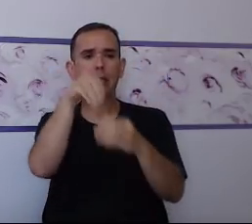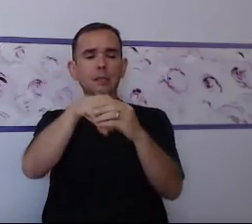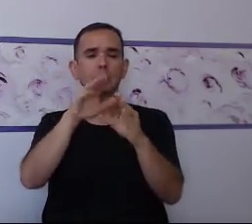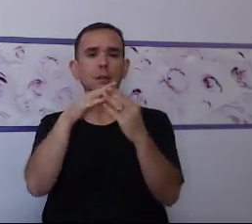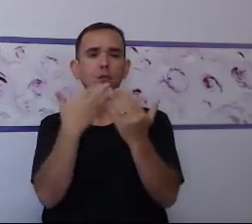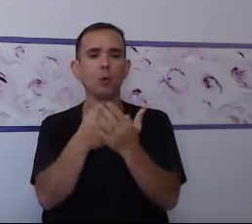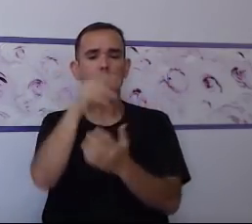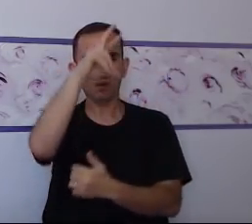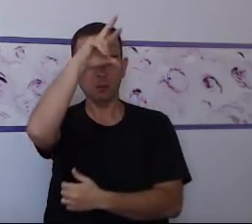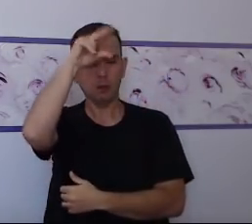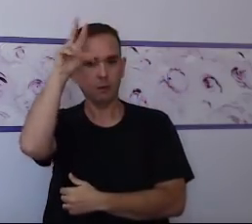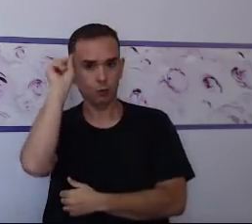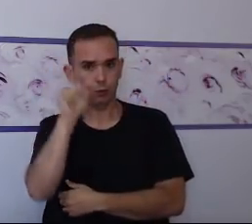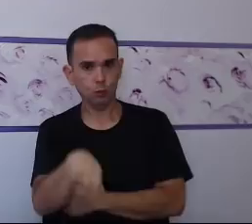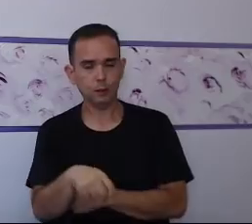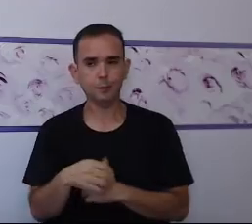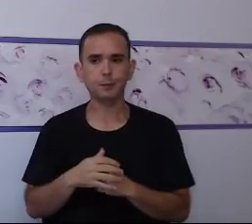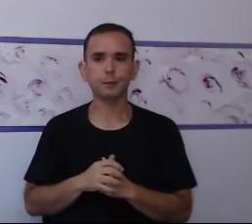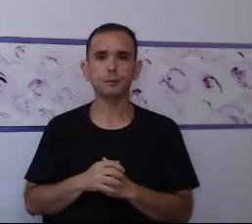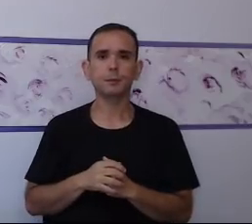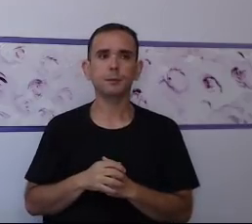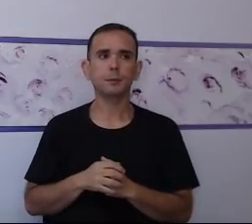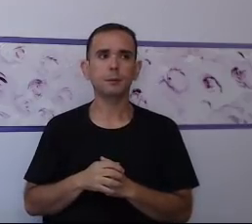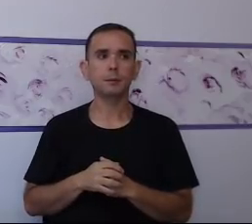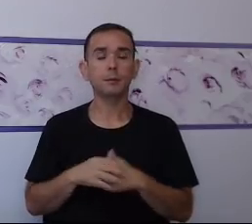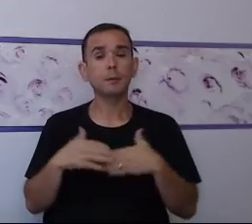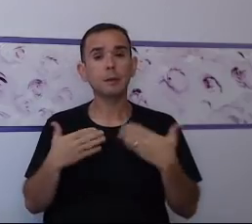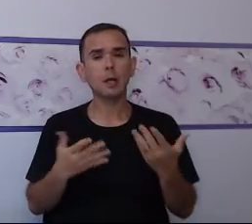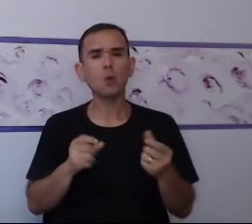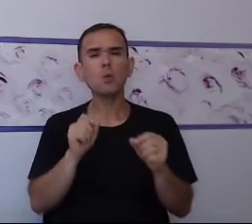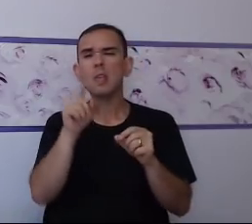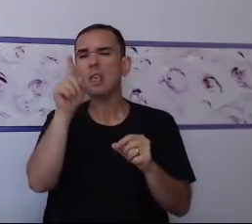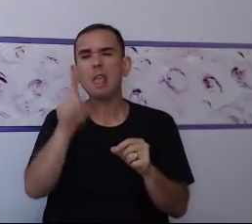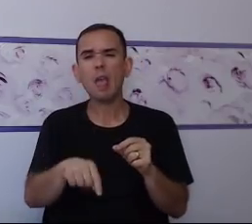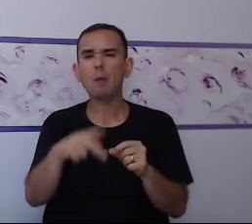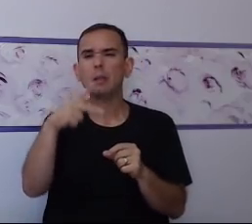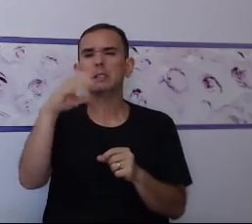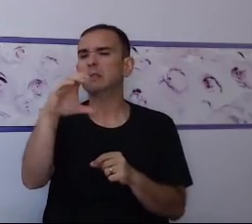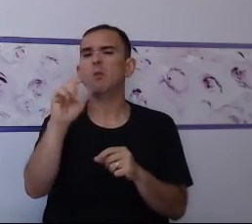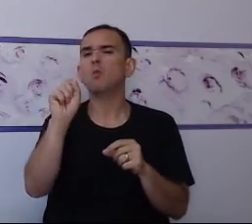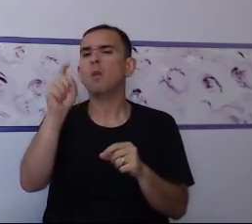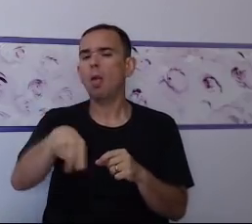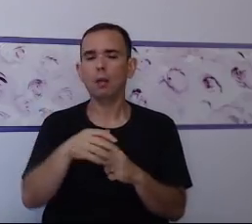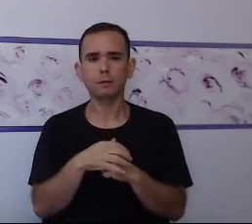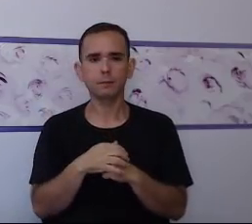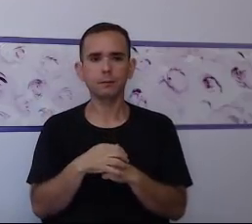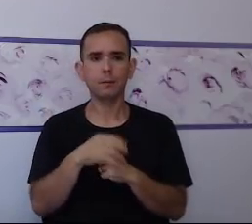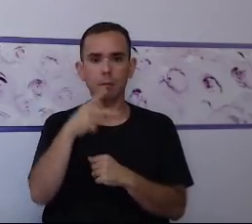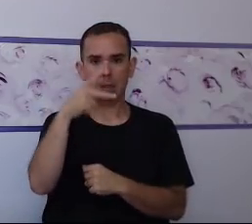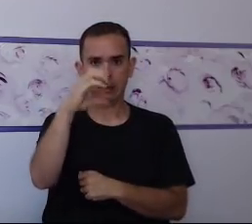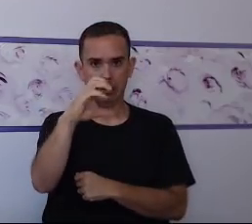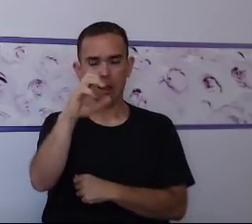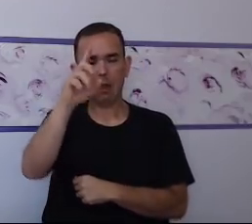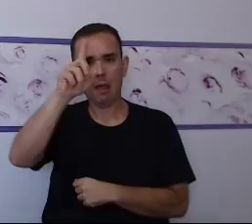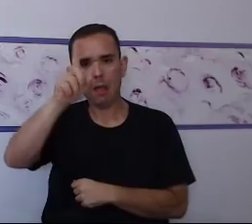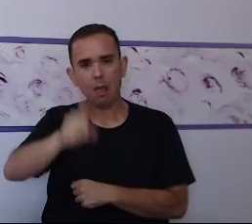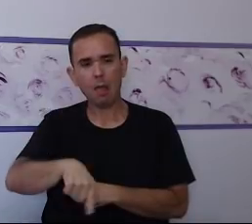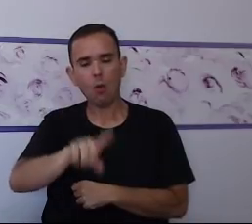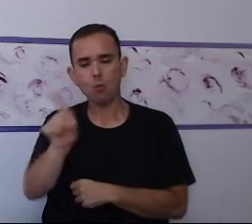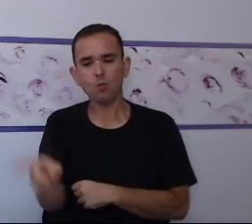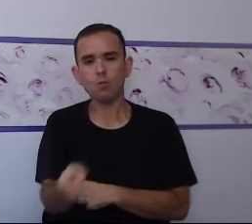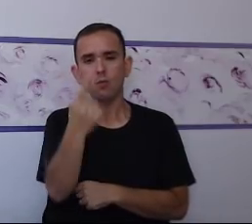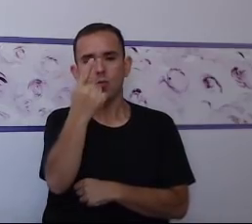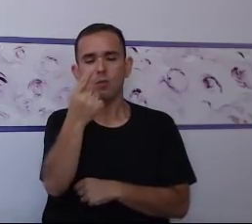municipal. Então, o que é a paralisia cerebral? A paralisia cerebral é uma das